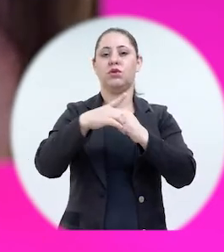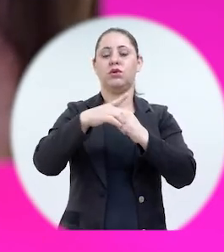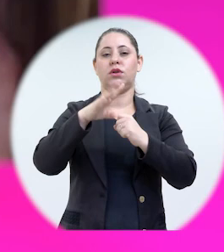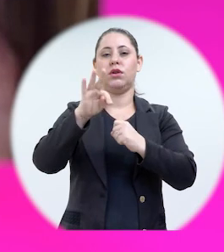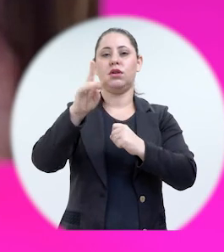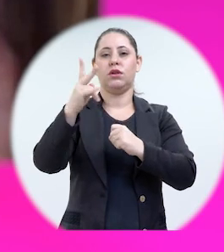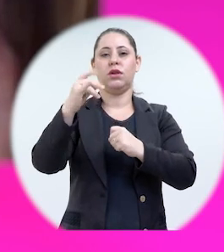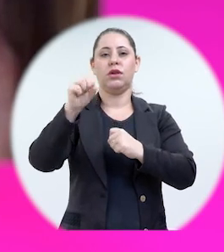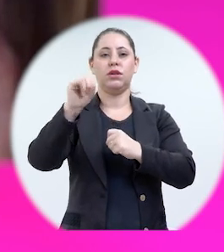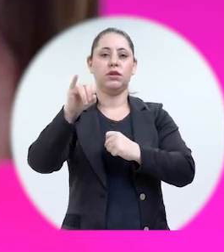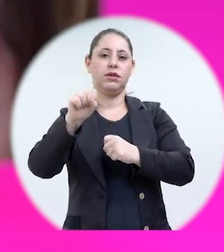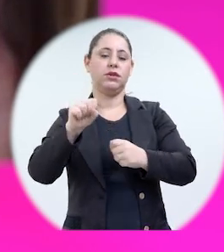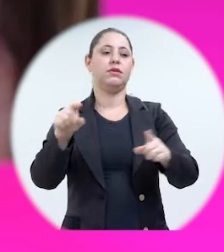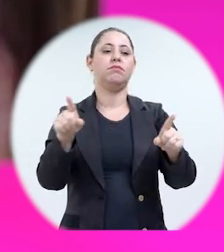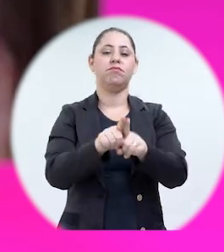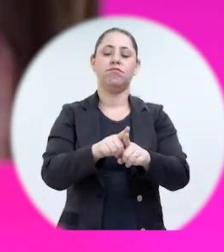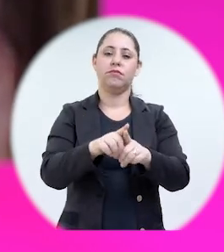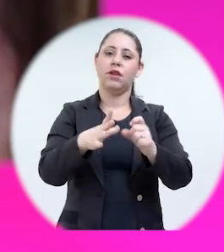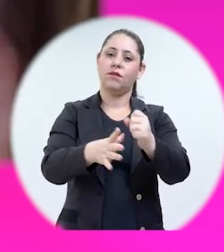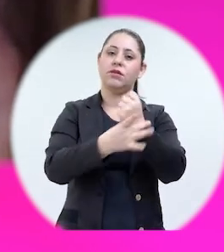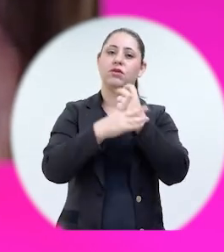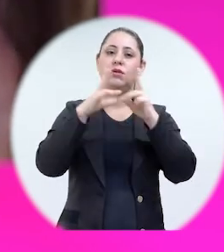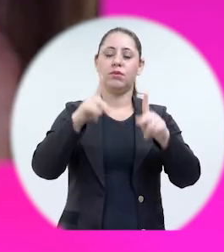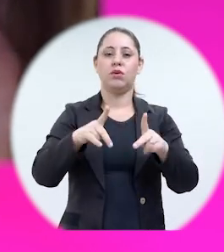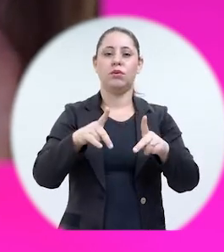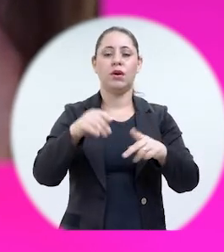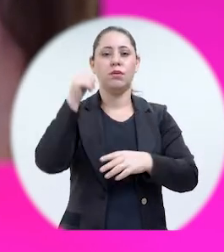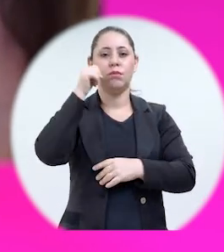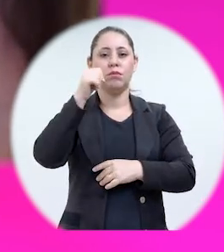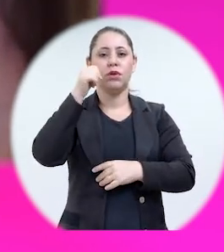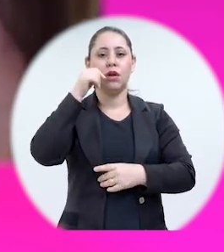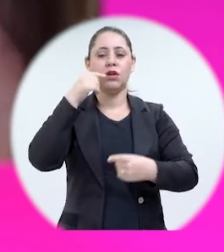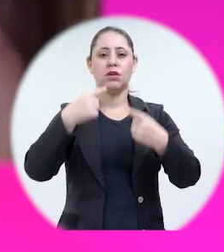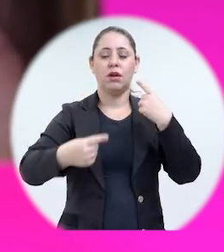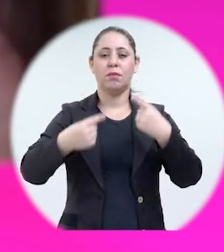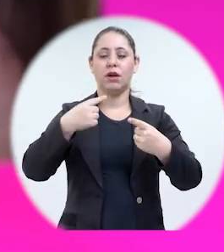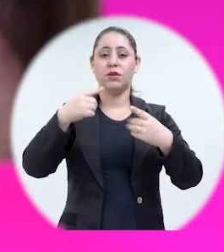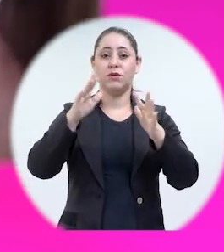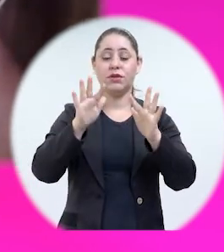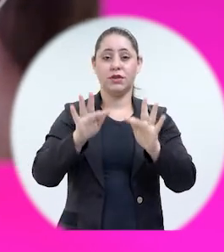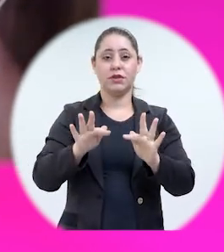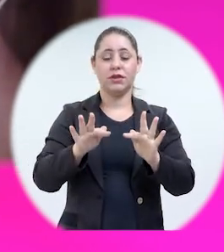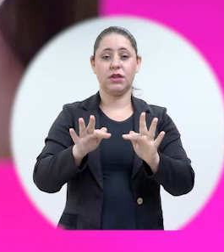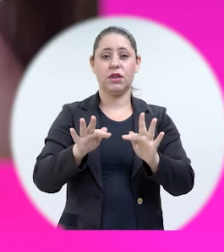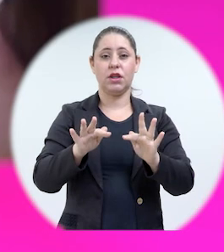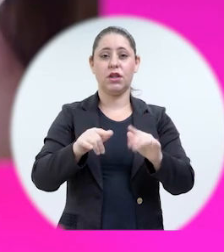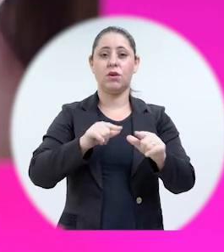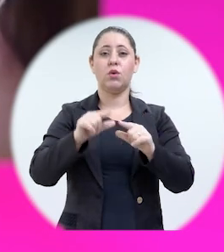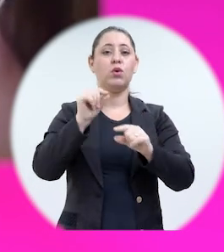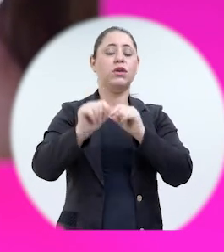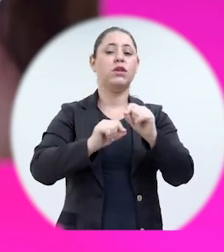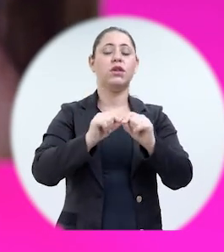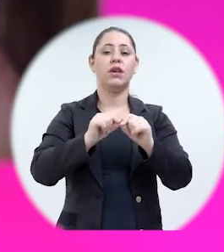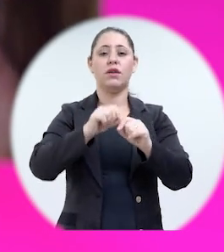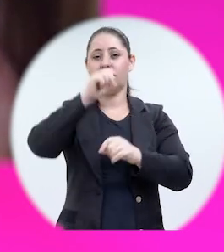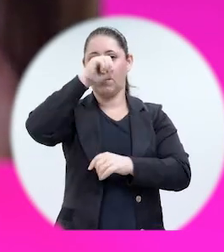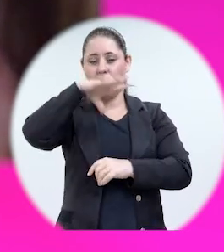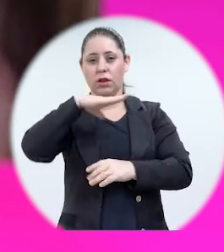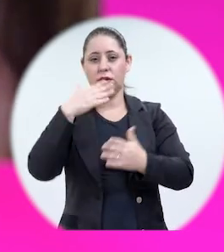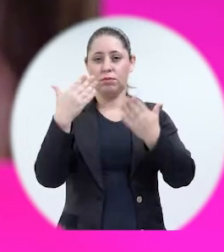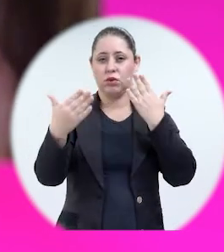doutora Thaís Dominato, defensora pública, e o Mulheres em Debate vai ficando por aqui. Nós tratamos da